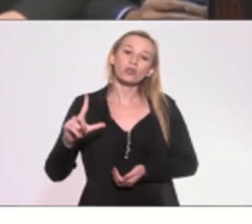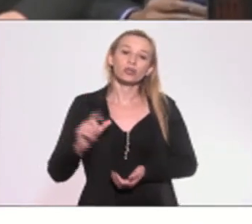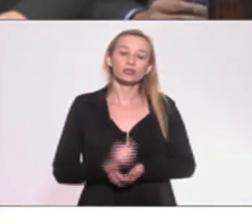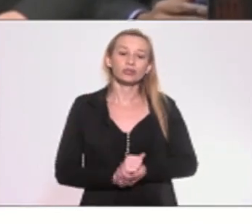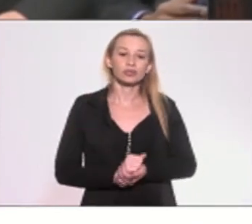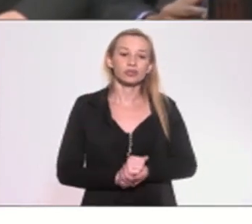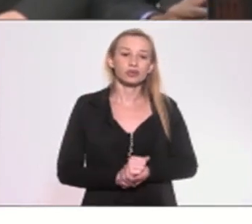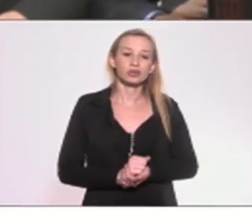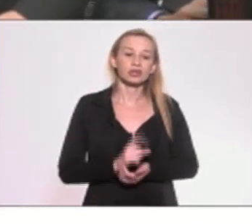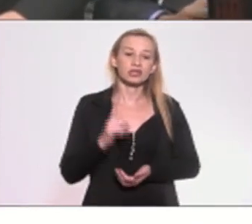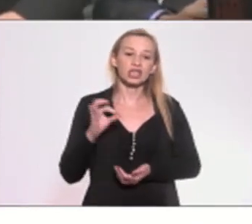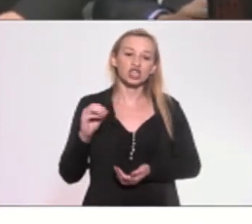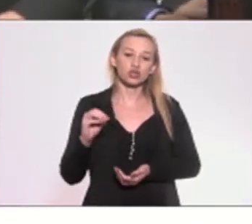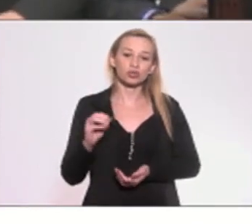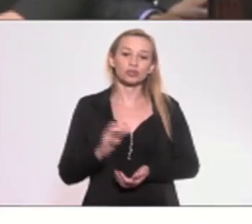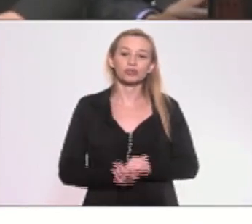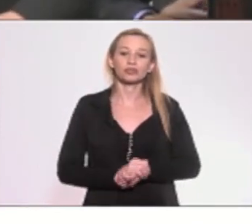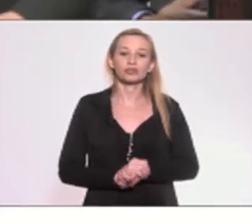Sérgio Loubach.